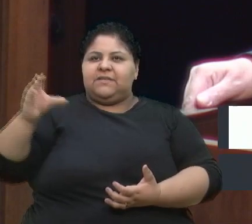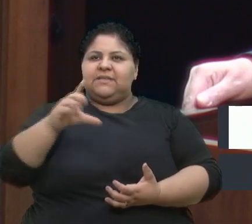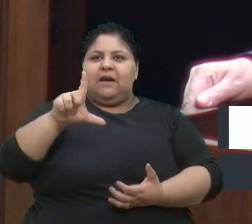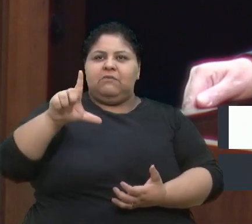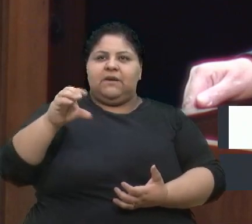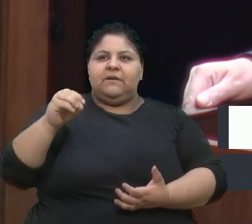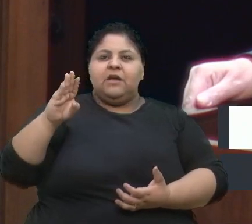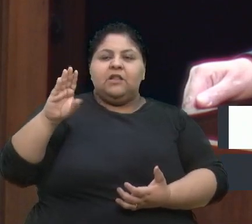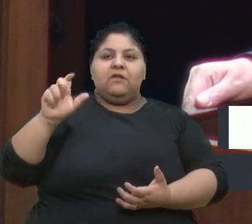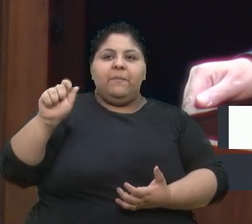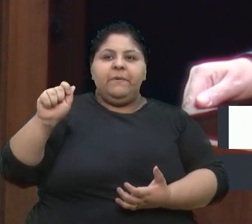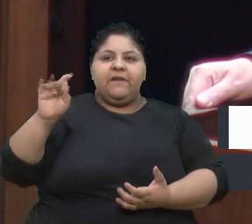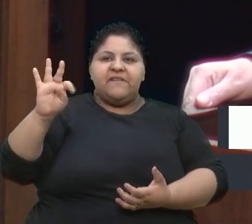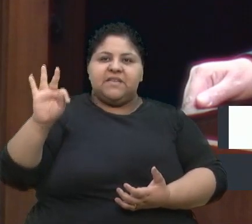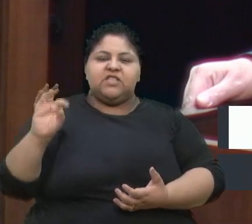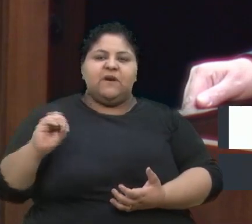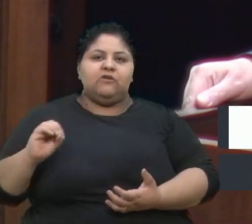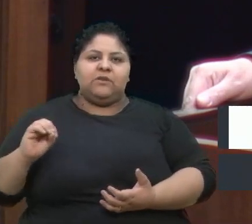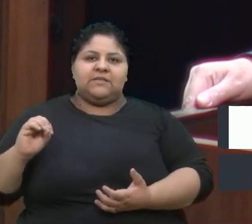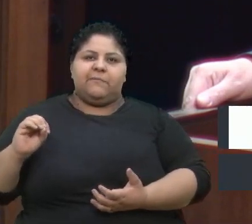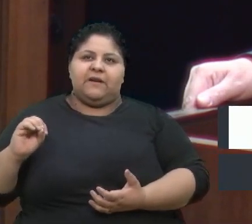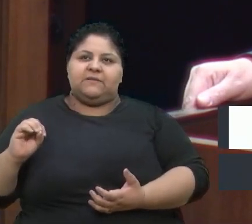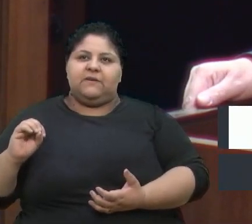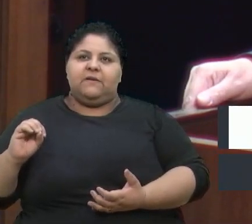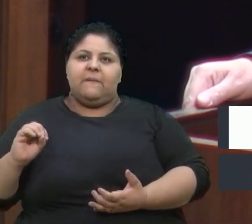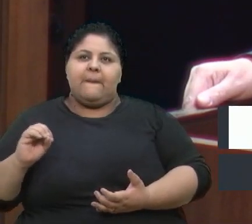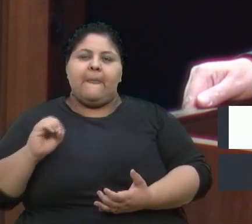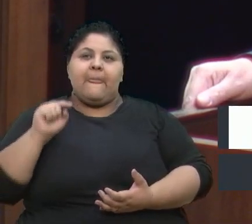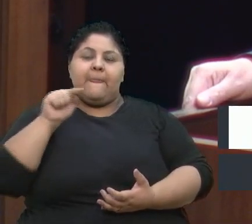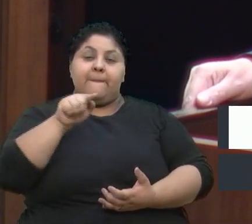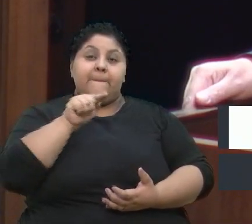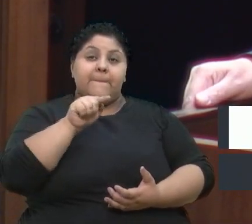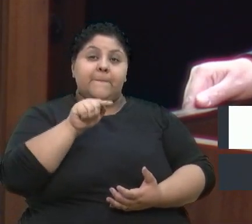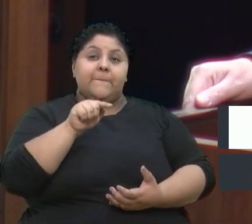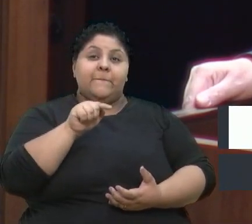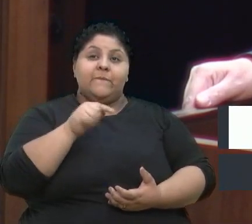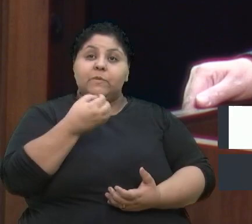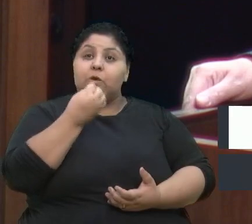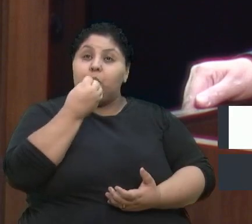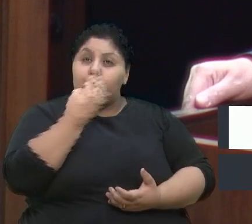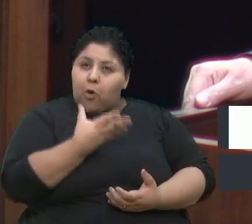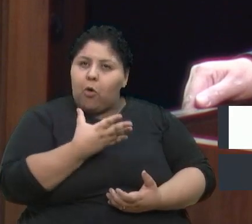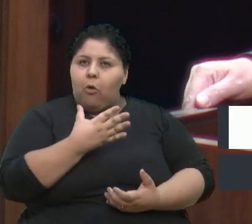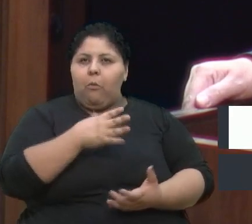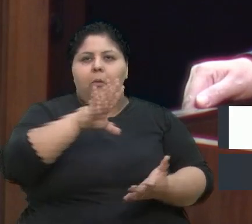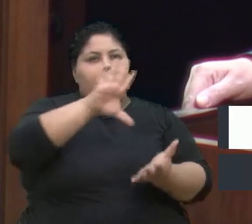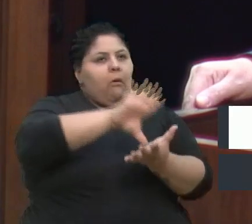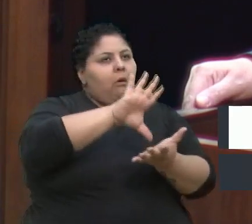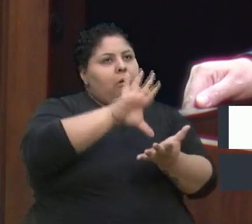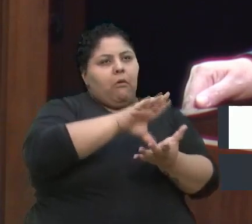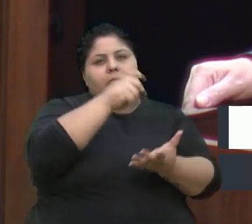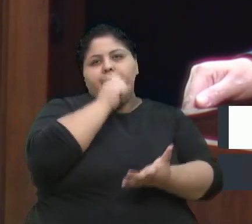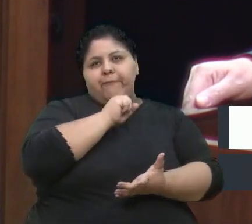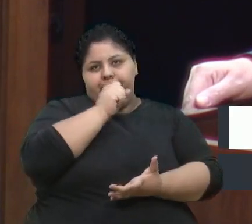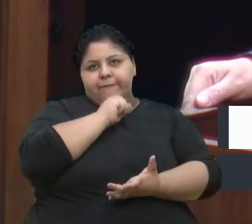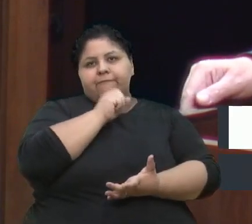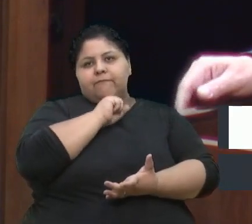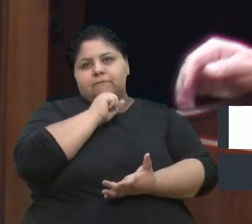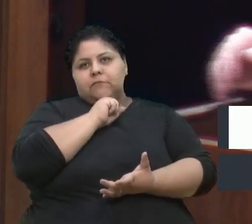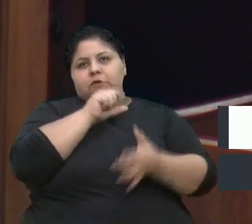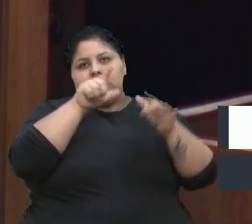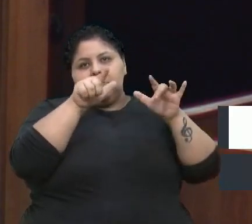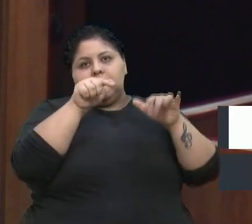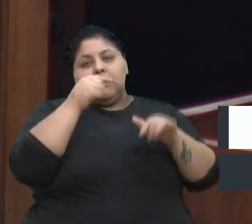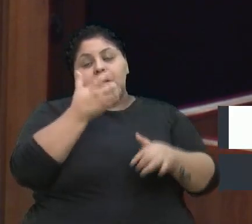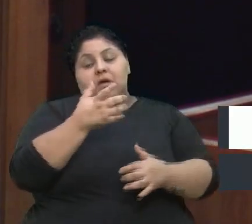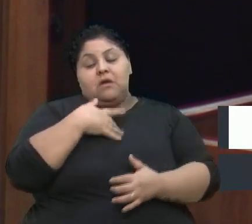Maesa. É uma praça muito boa da comunidade, uma praça antiga, a Praça Monteiro Lobato, onde eu digo que